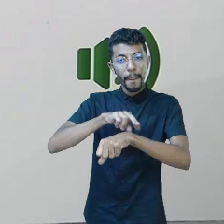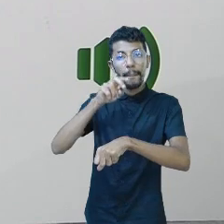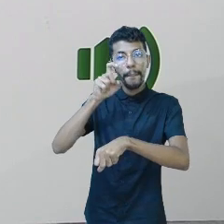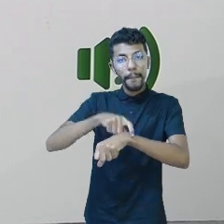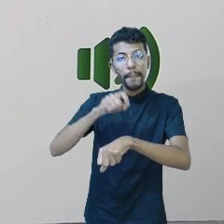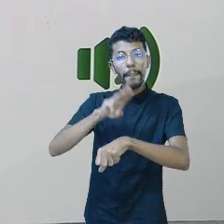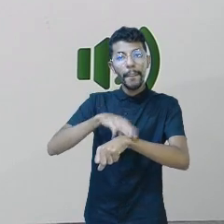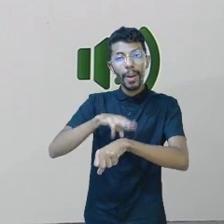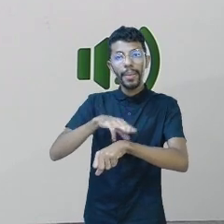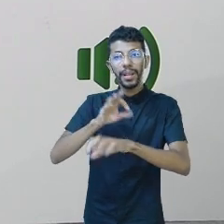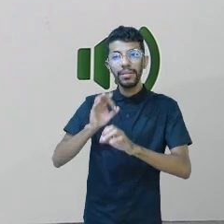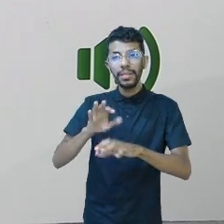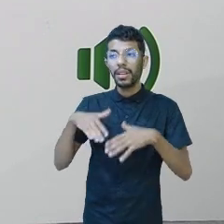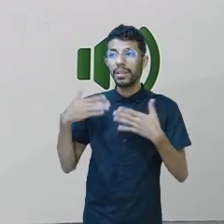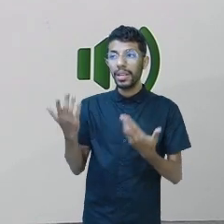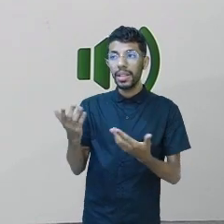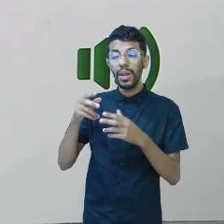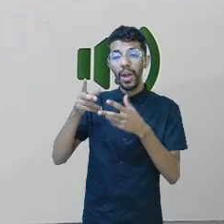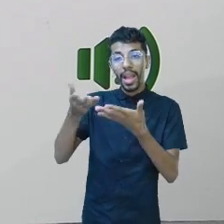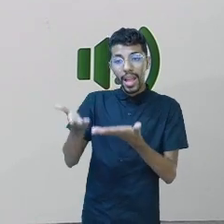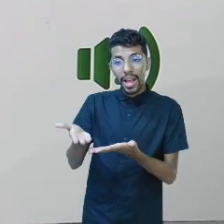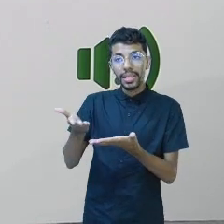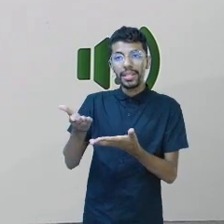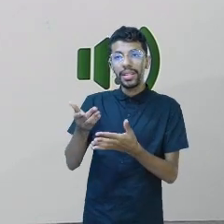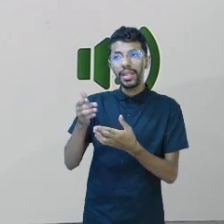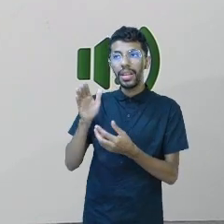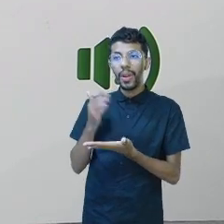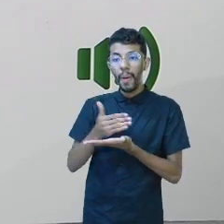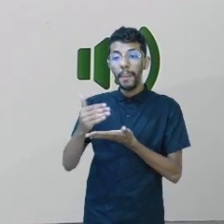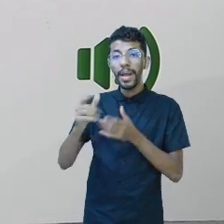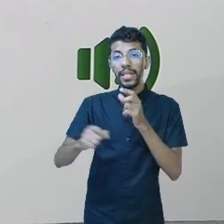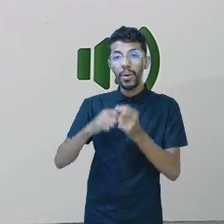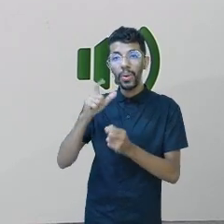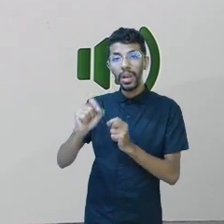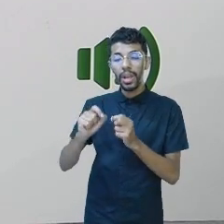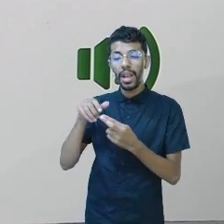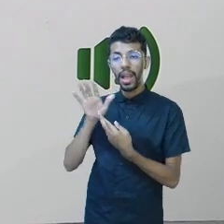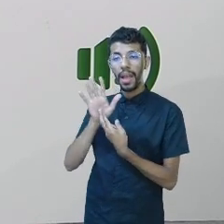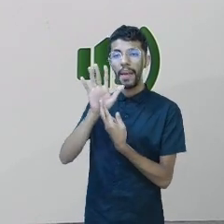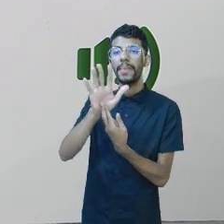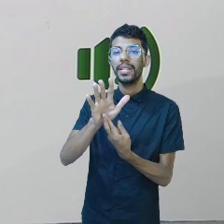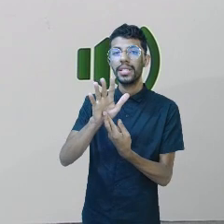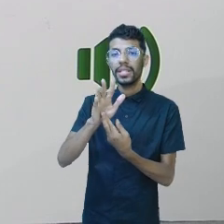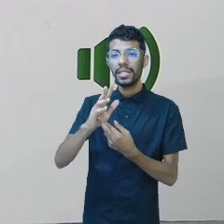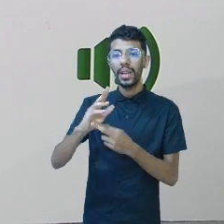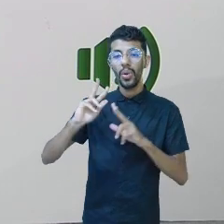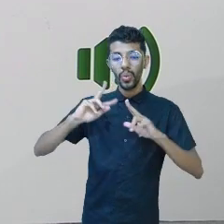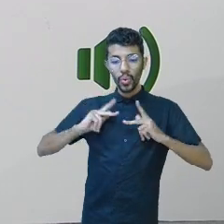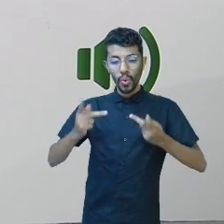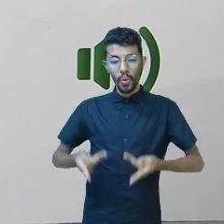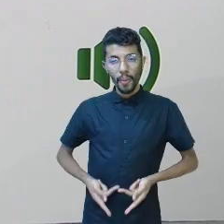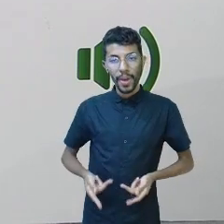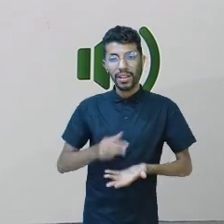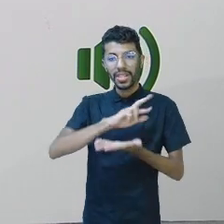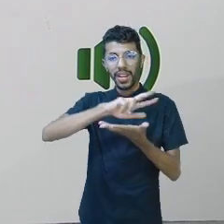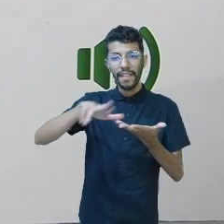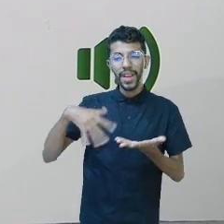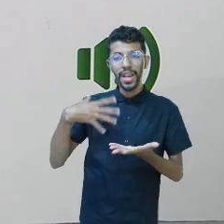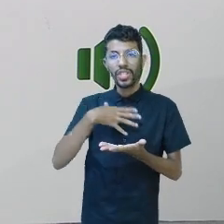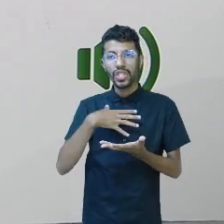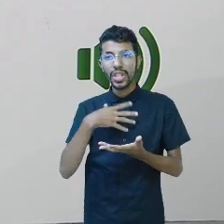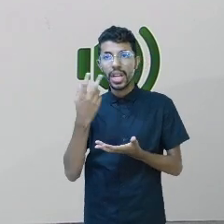entra a questão da representação da figura humana, né? Nas diferentes culturas, nas diferentes modalidades,